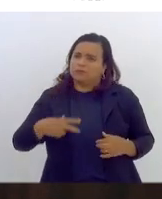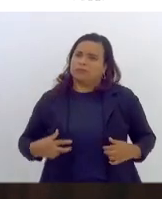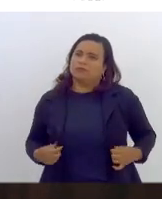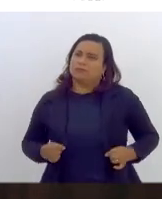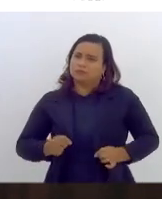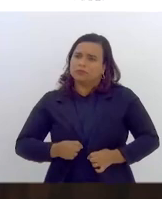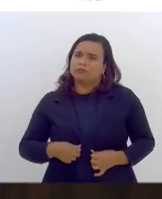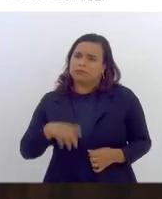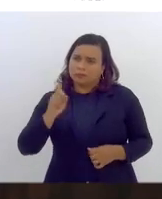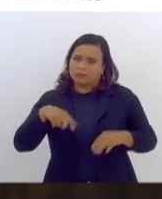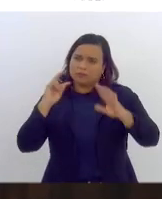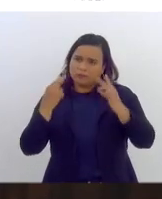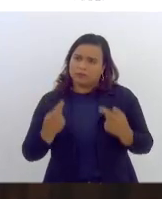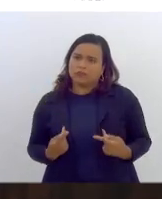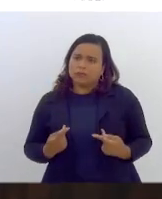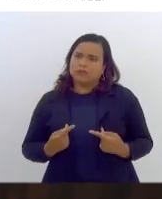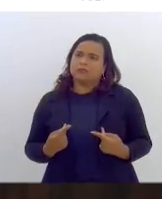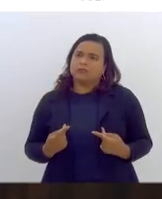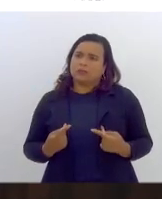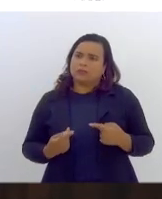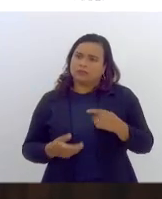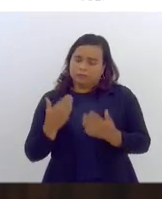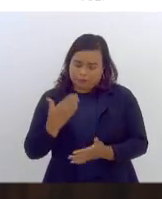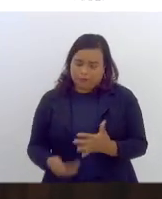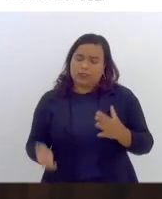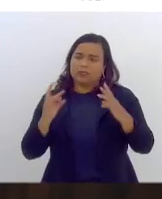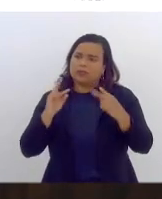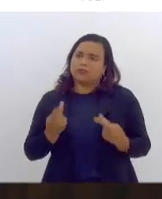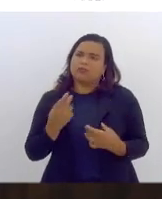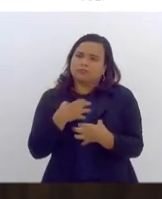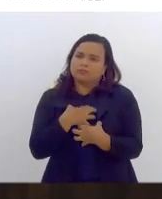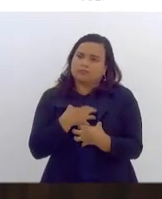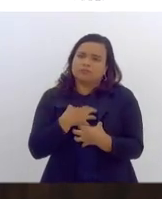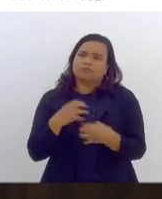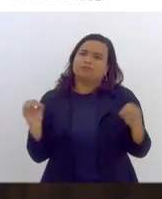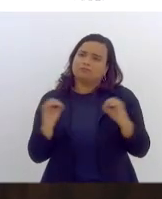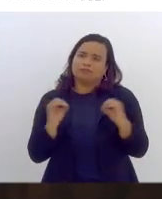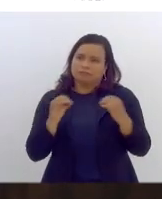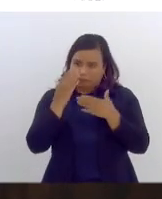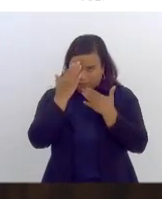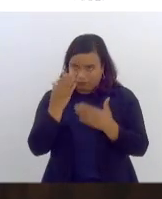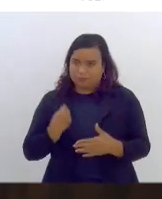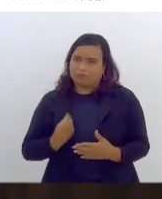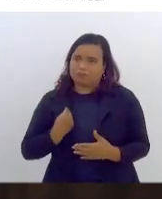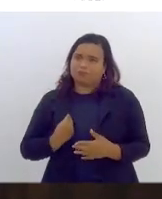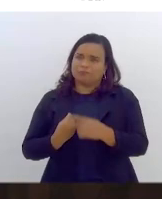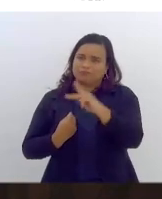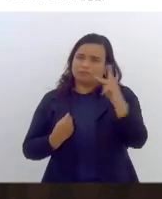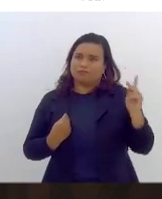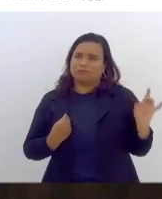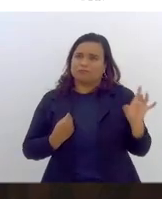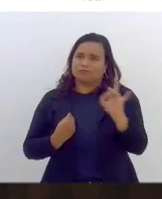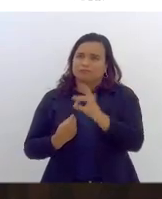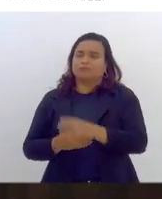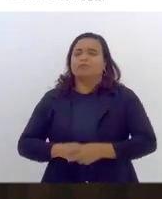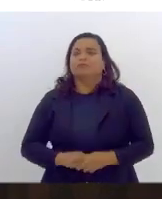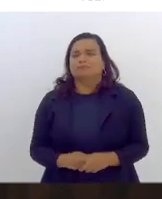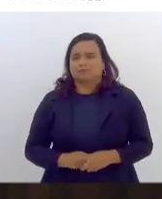é para a humanidade não se desumanizar. Então, agradeço demais a vocês.